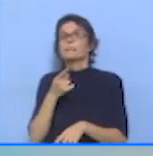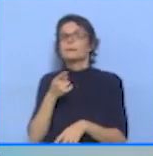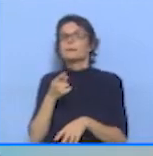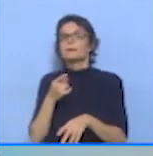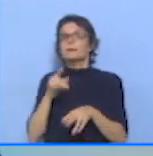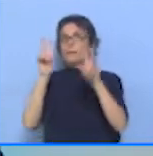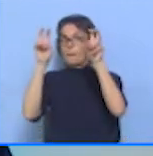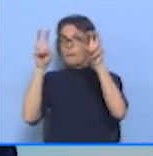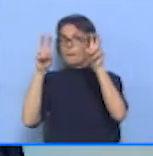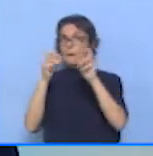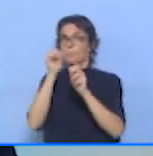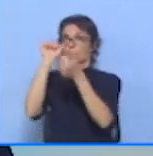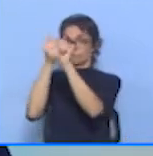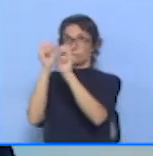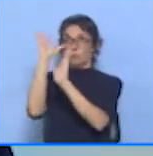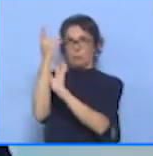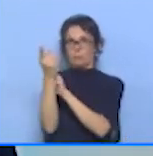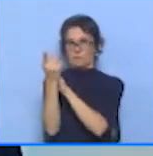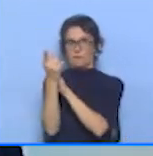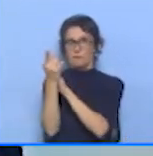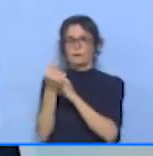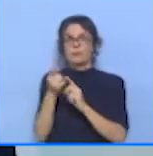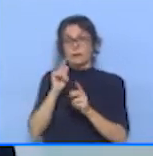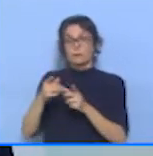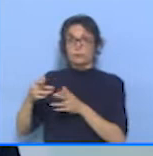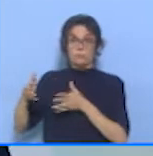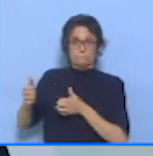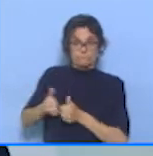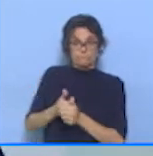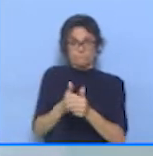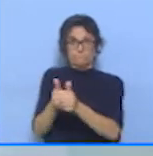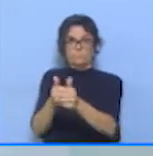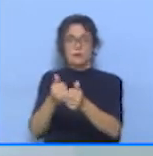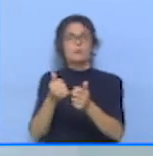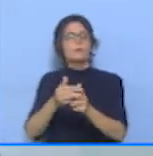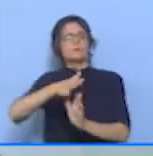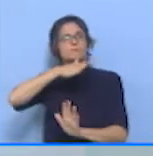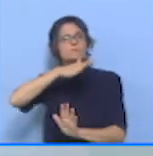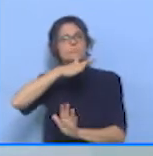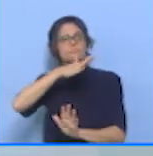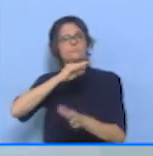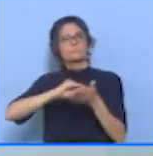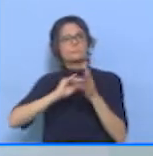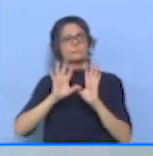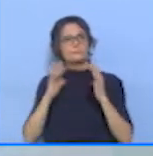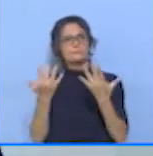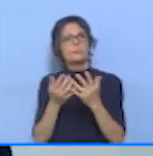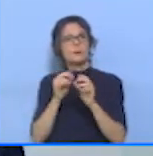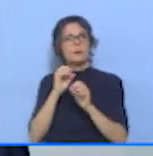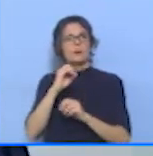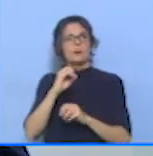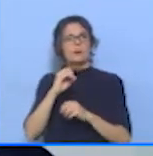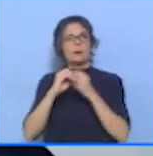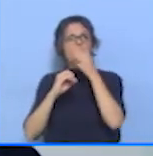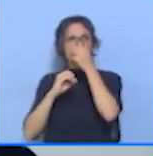alterações climáticas, em linha, aliás, com o apelo que tem sido feito pelo Secretário-Geral das Nações Unidas, pelo engenheiro